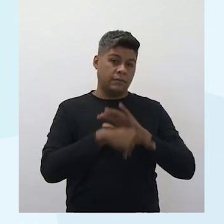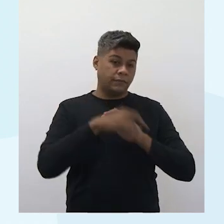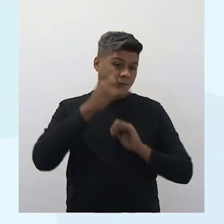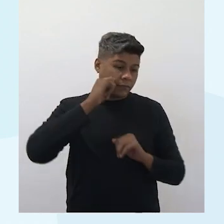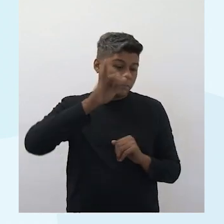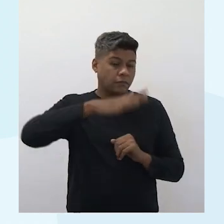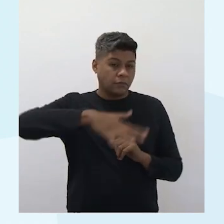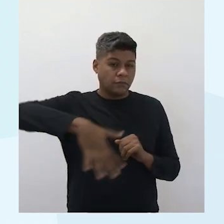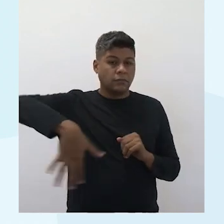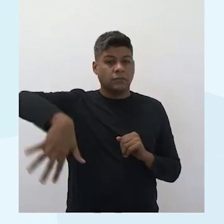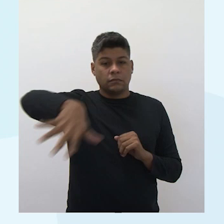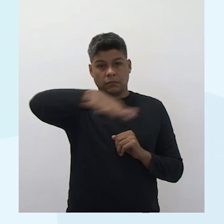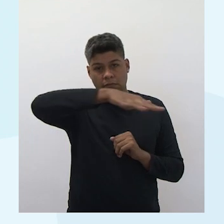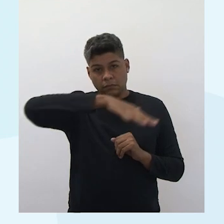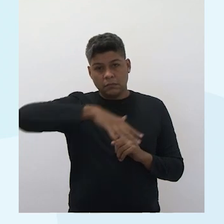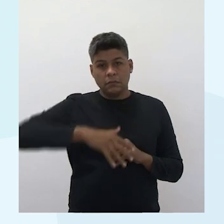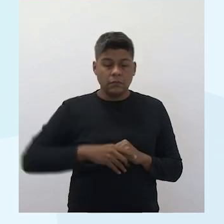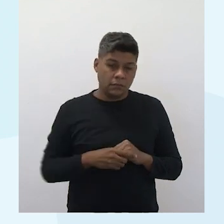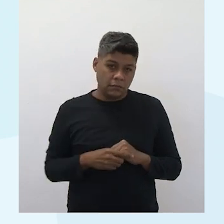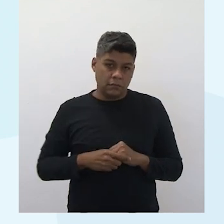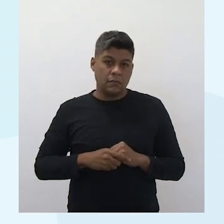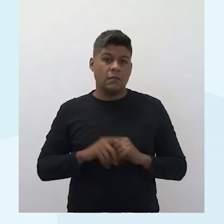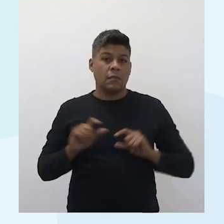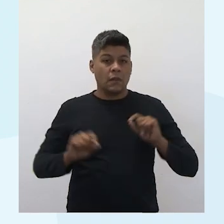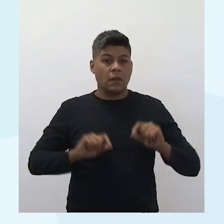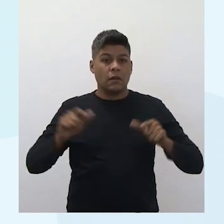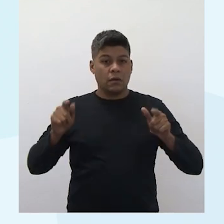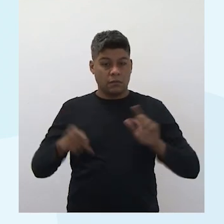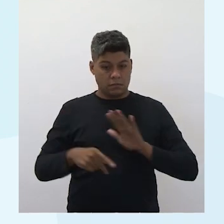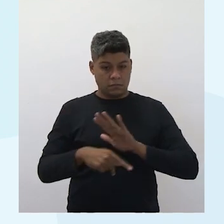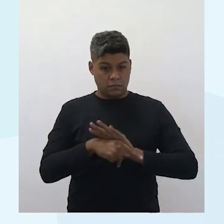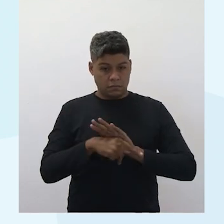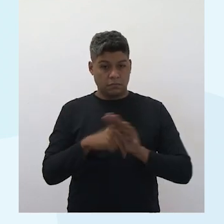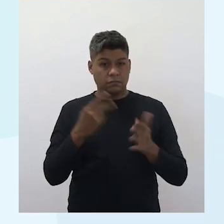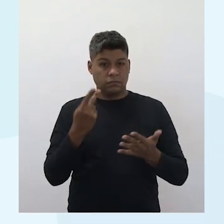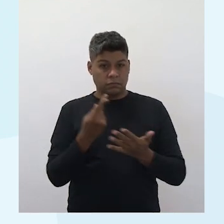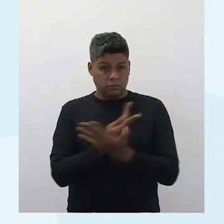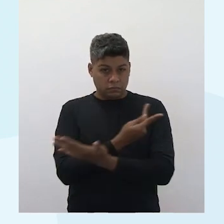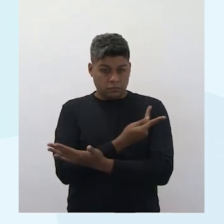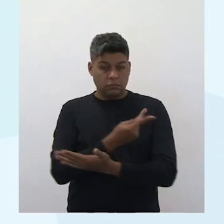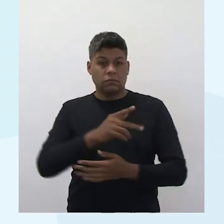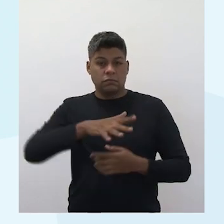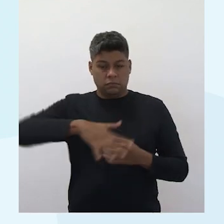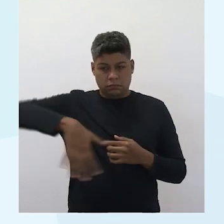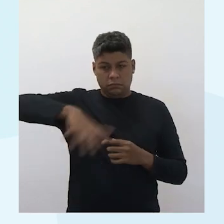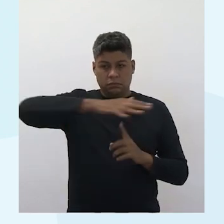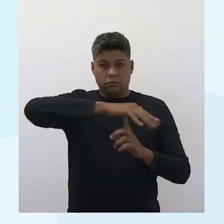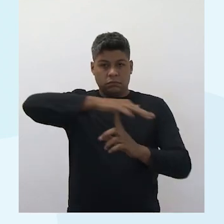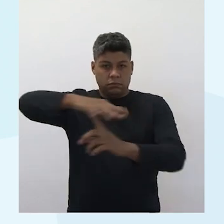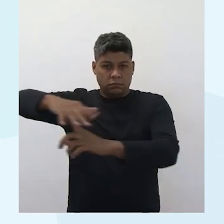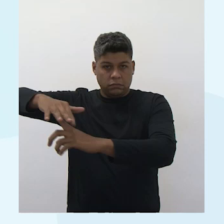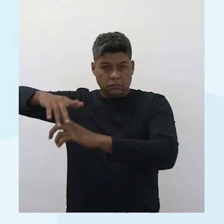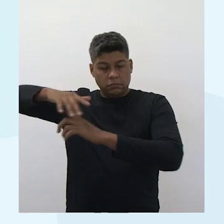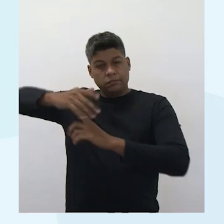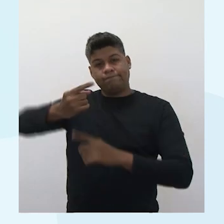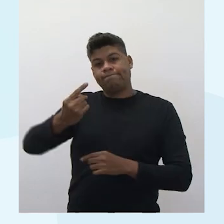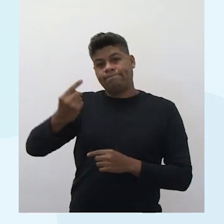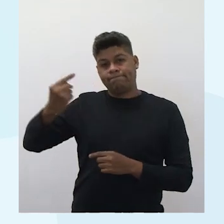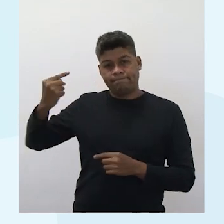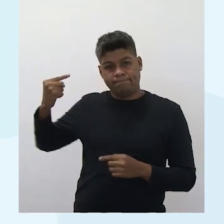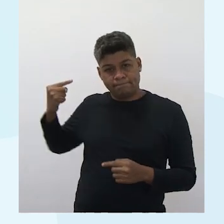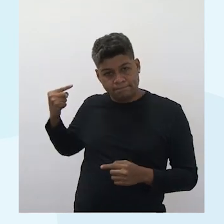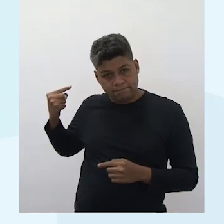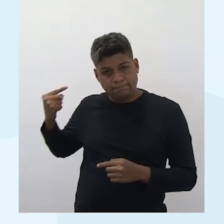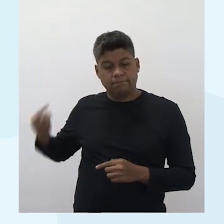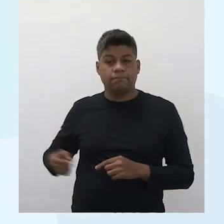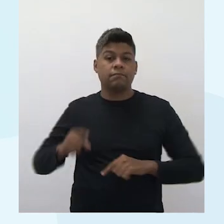preservação ambiental, né? Que é a questão dos acidente ecológico, que foi uma sequência de anos a fio